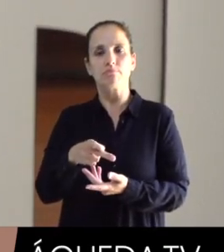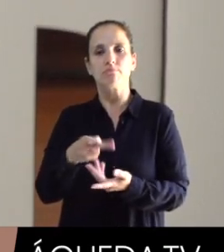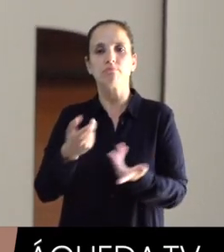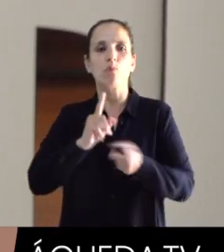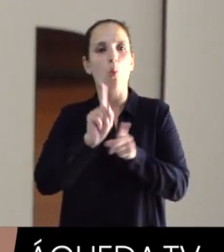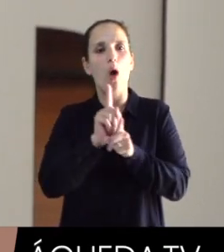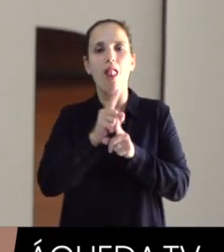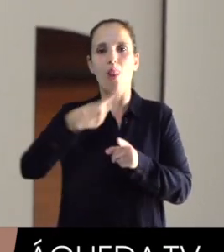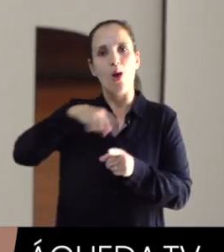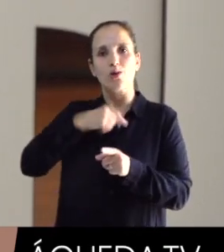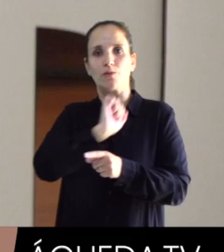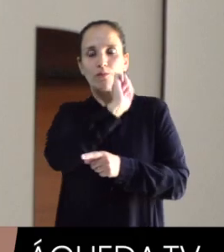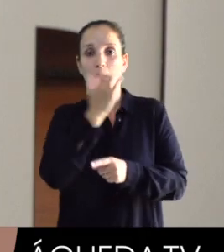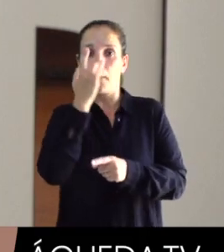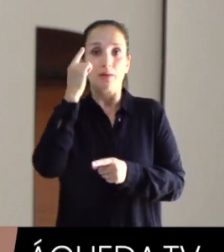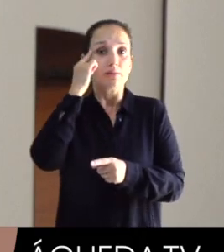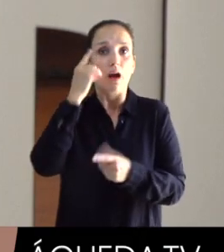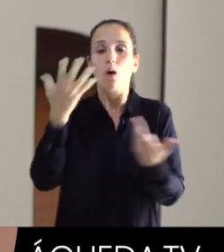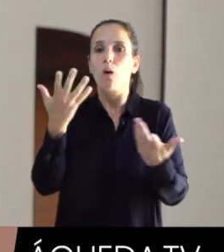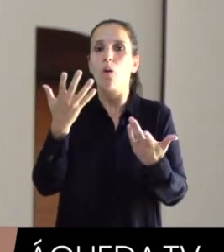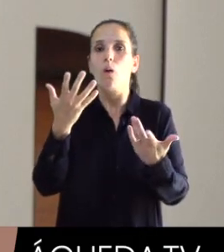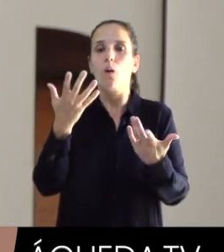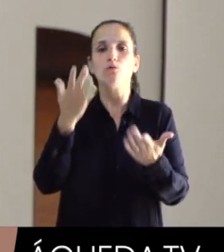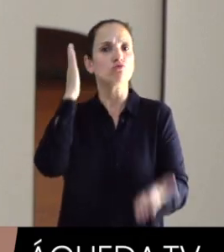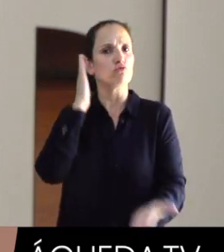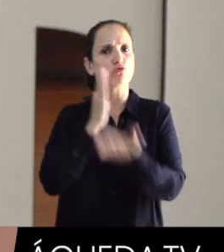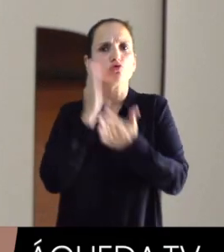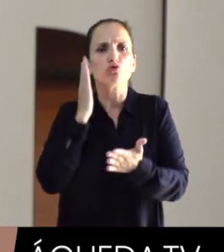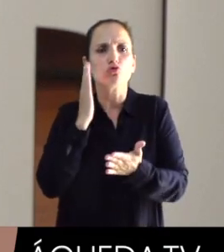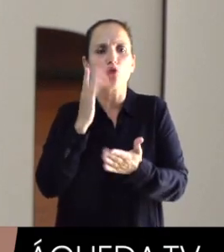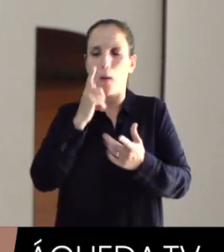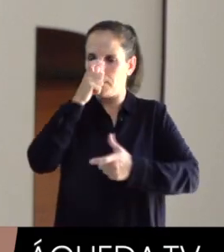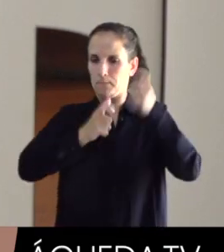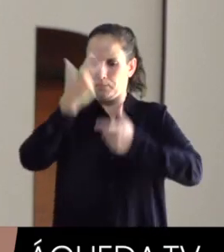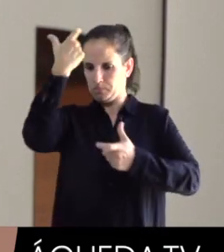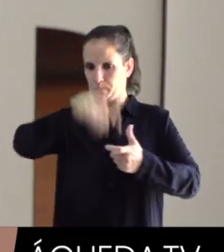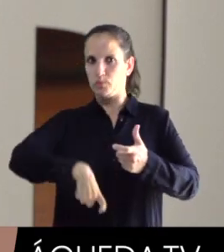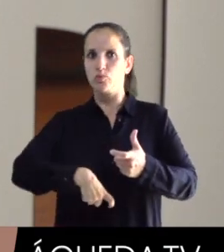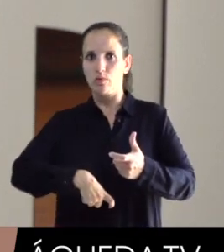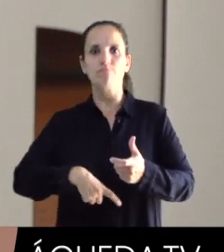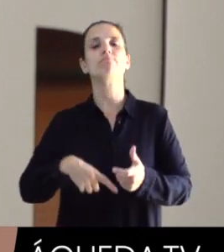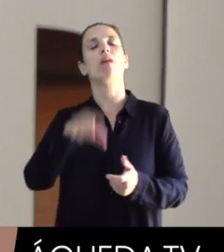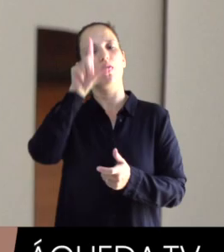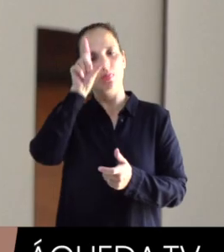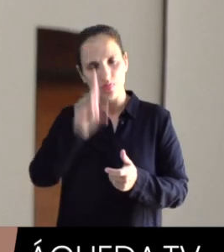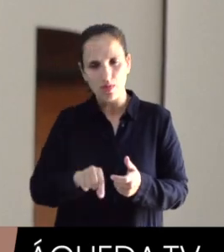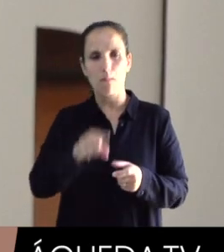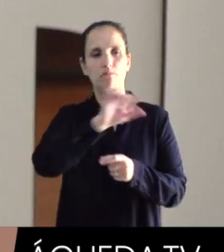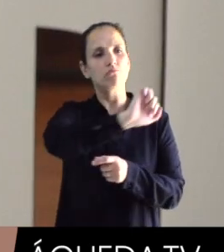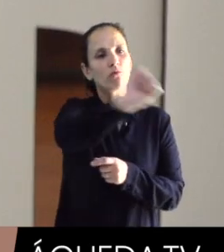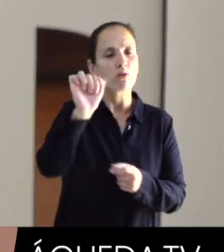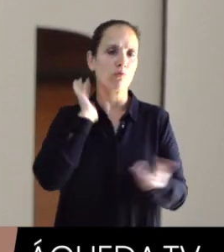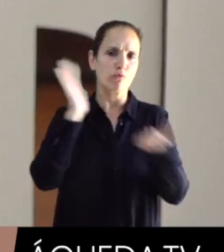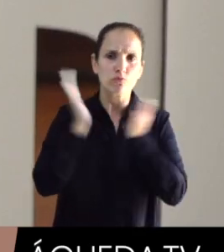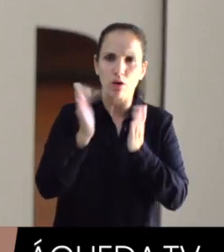de identidade de Bissau, não se restringe tão só ao pessoal dirigente, como também nos próprios